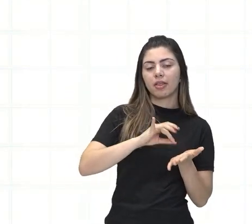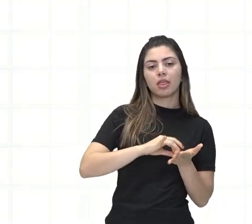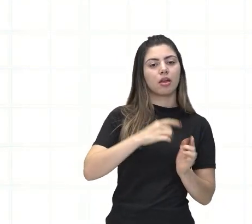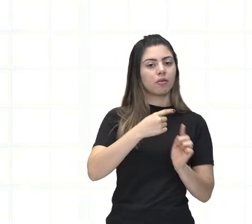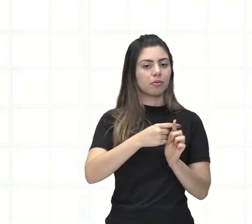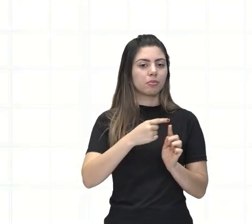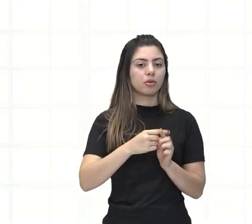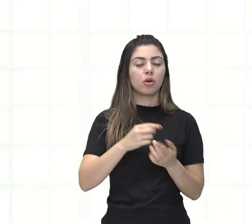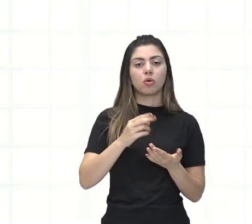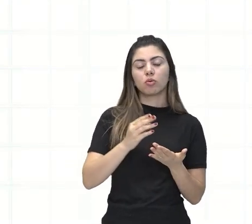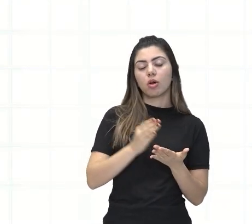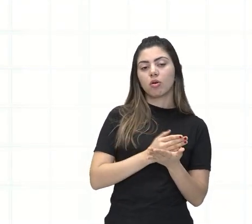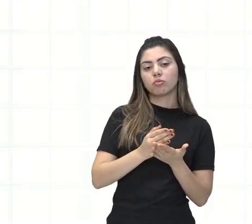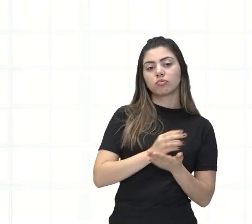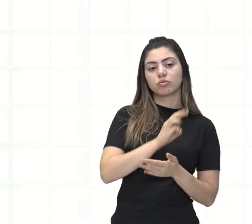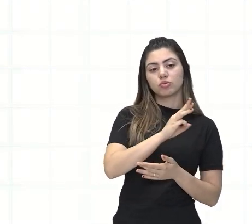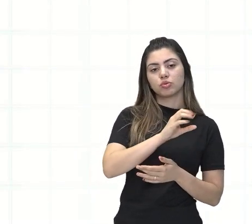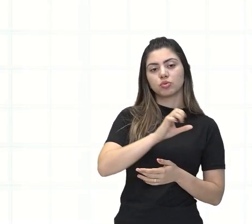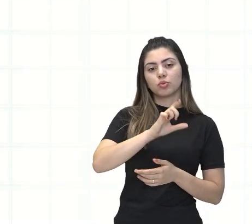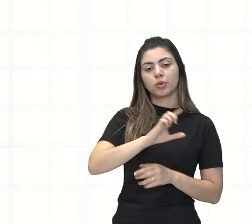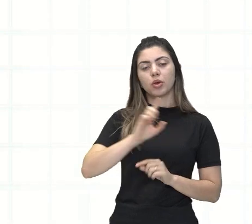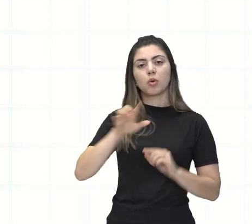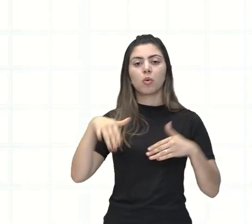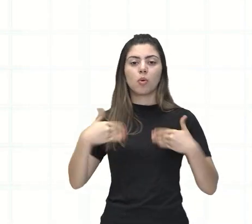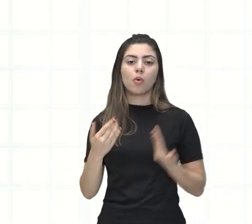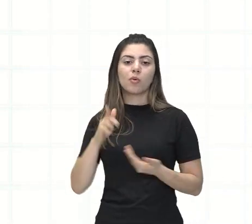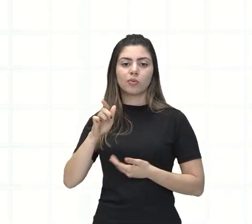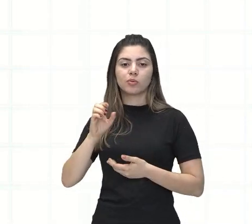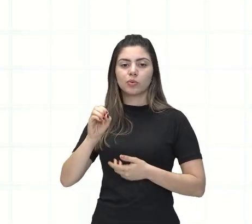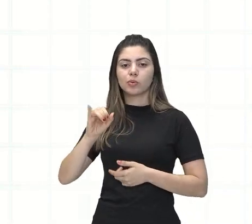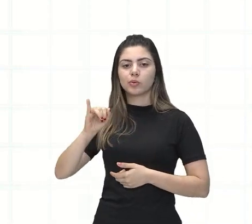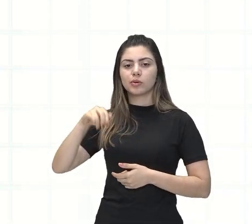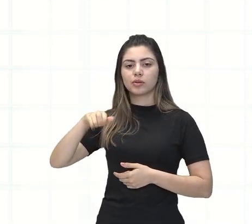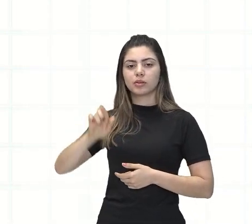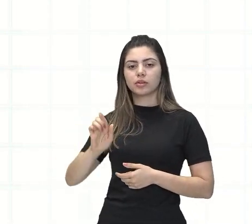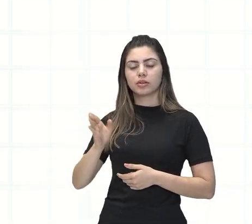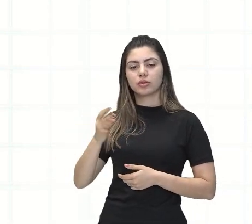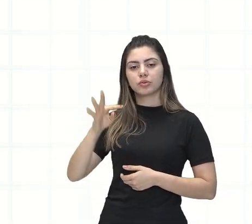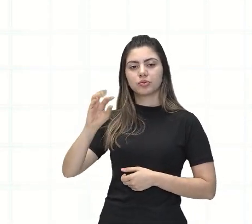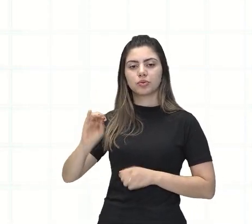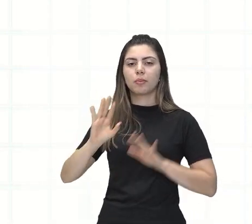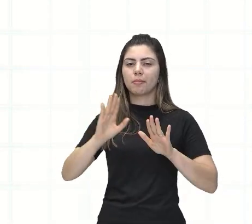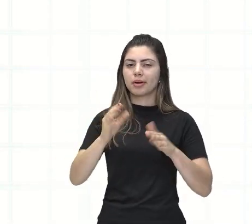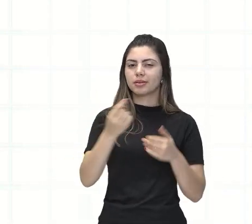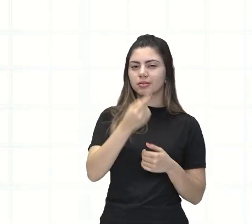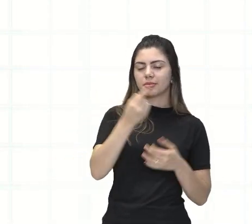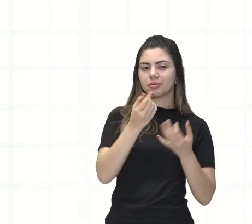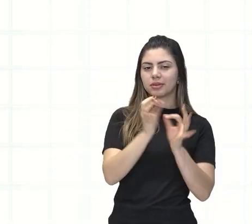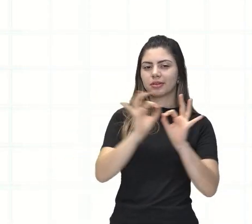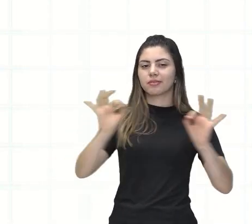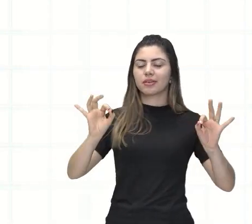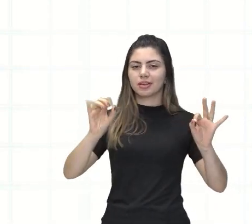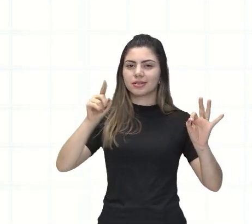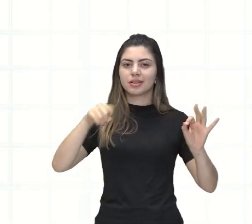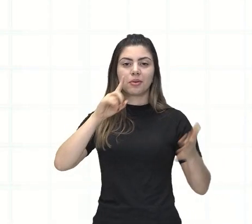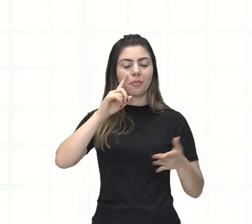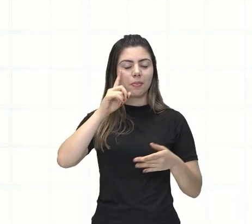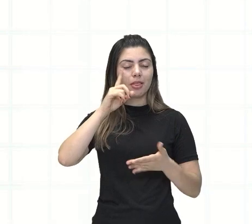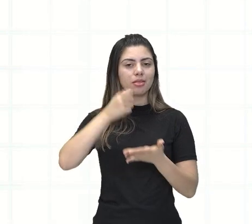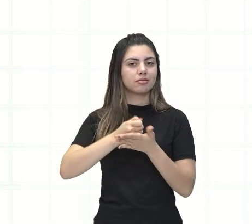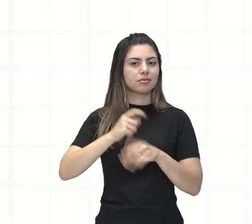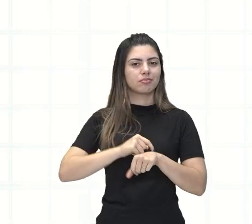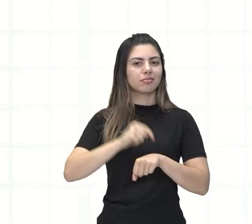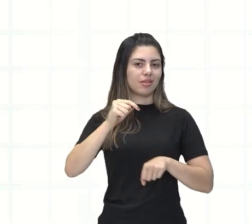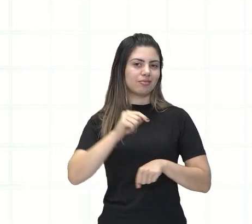e outras com o going to. Então, essa primeira, com certeza foi uma decisão que a pessoa tomou na hora,